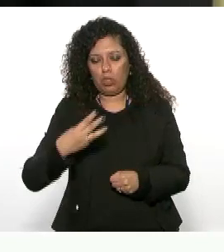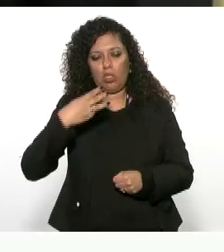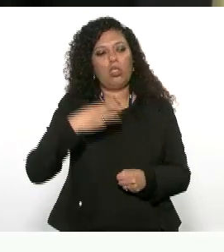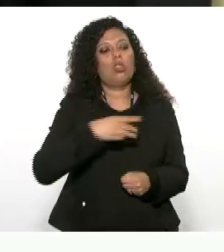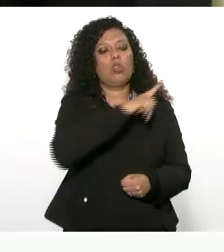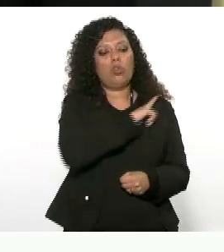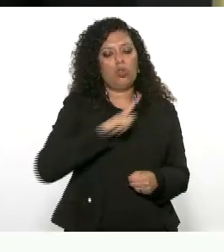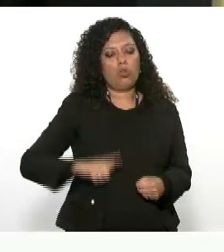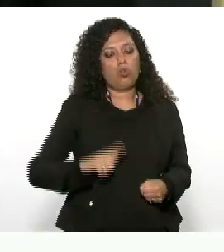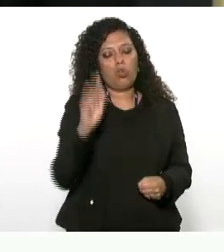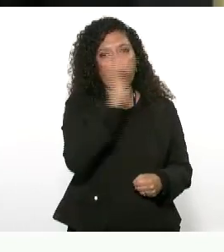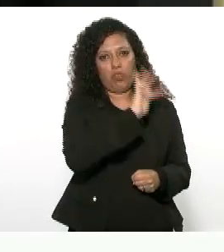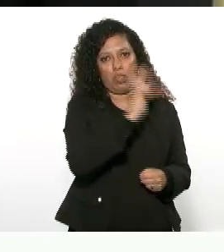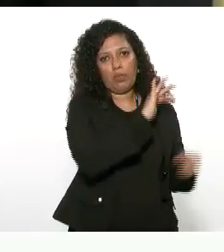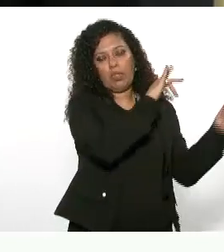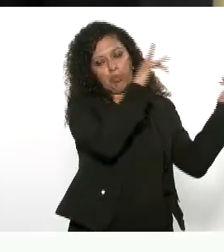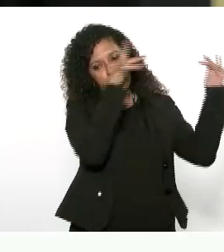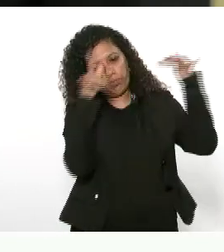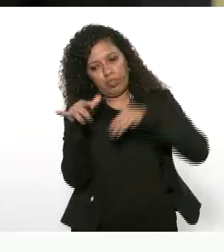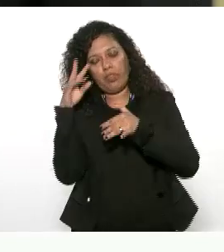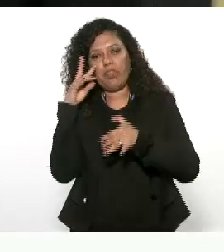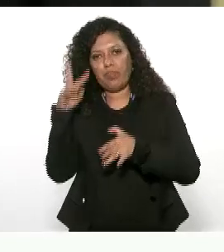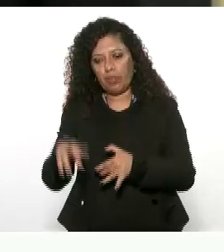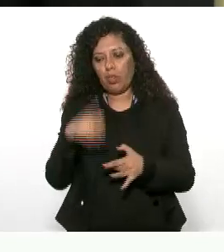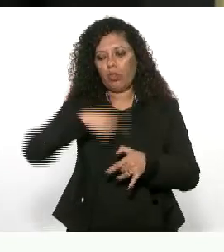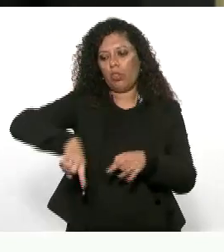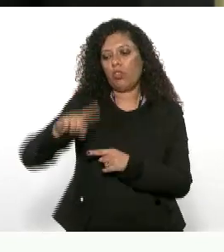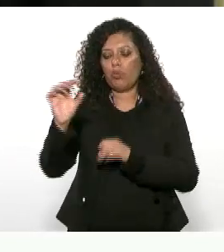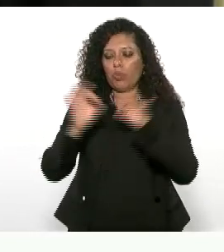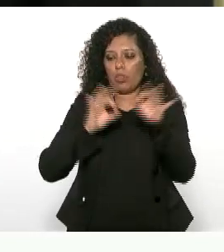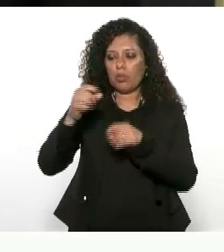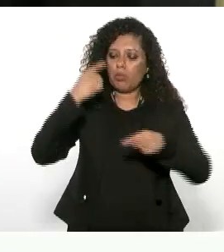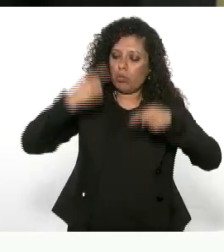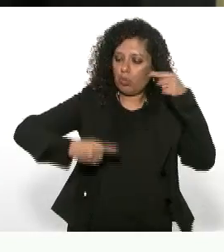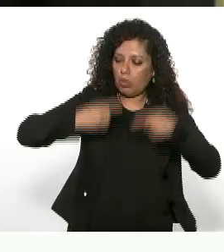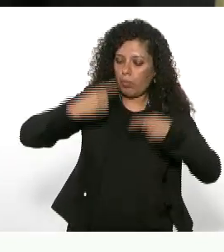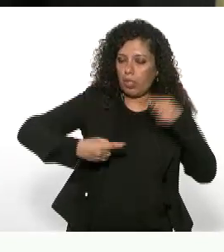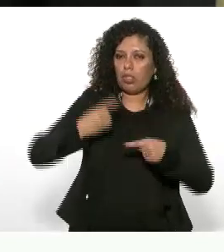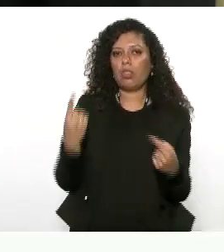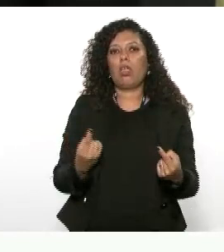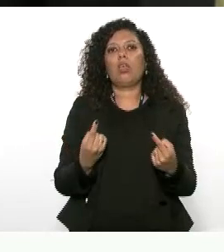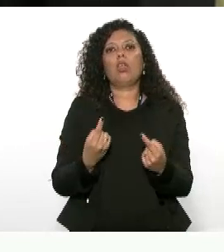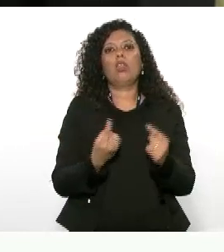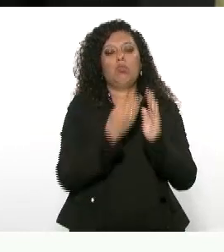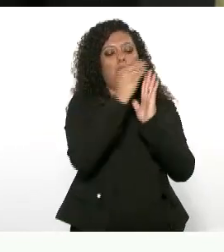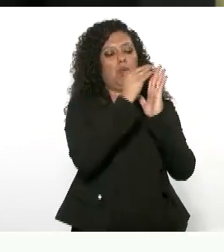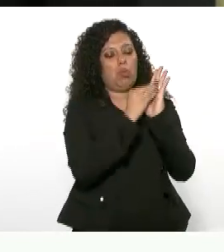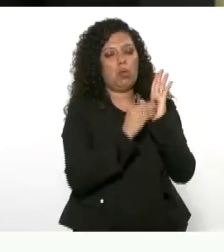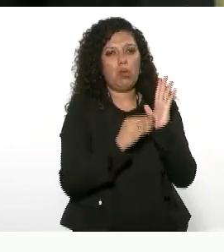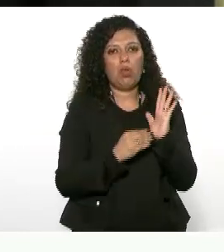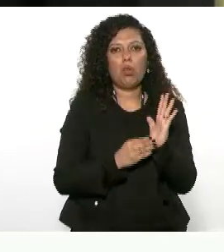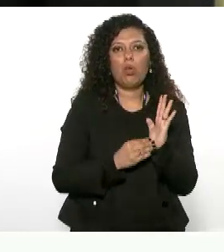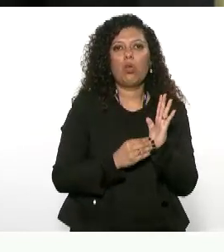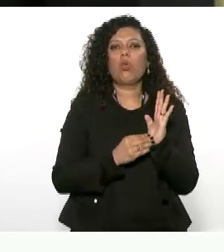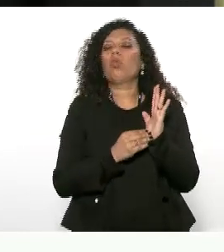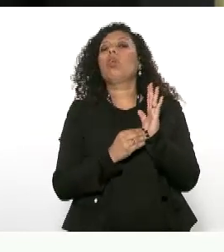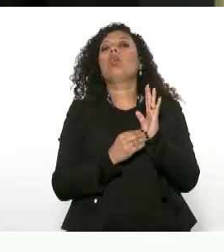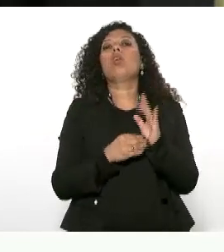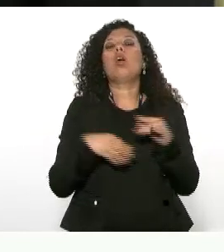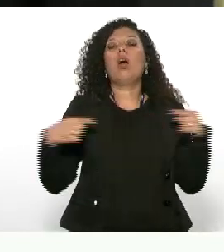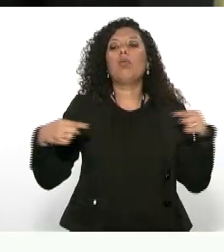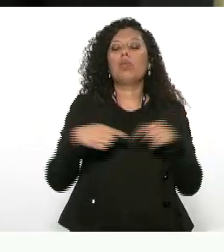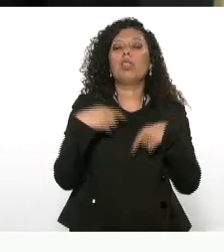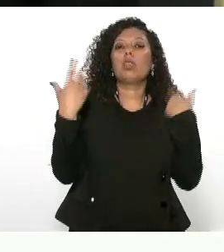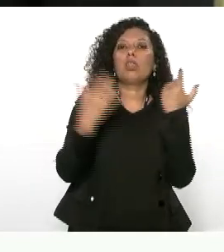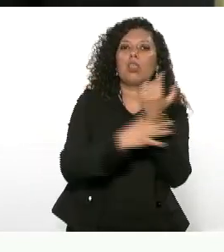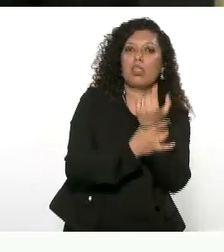federal e algumas oficinas foram realizadas para discussão sobre revisão dos nossos currículos de formação dos profissionais de segurança